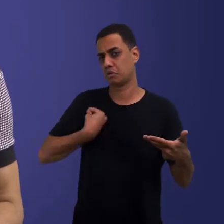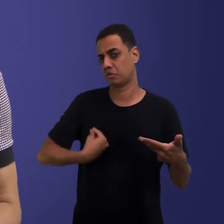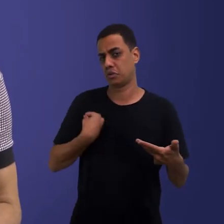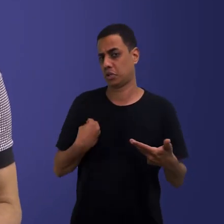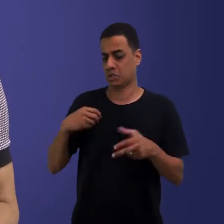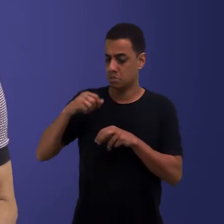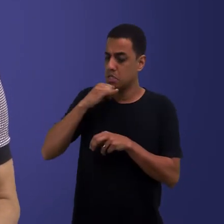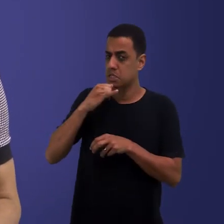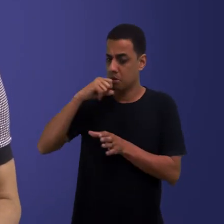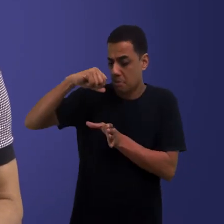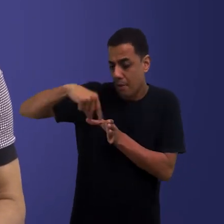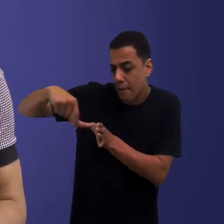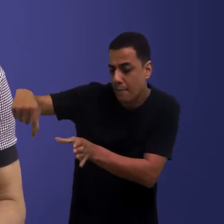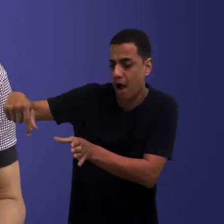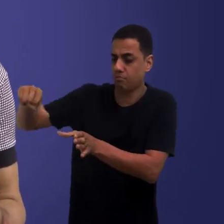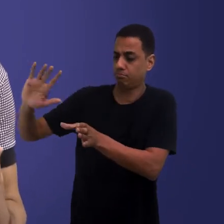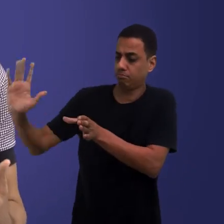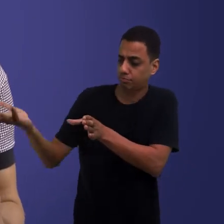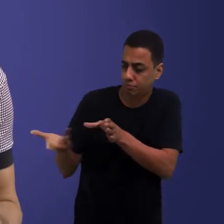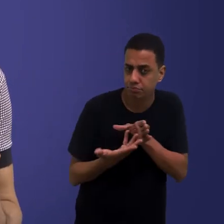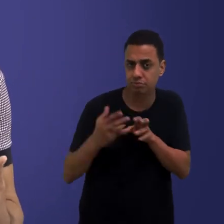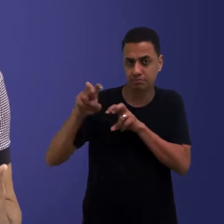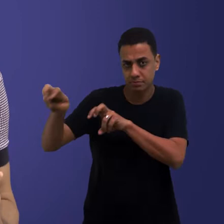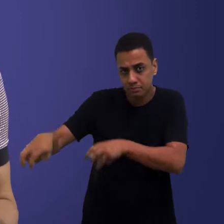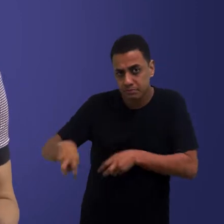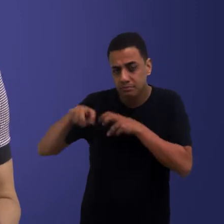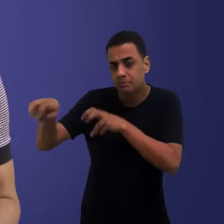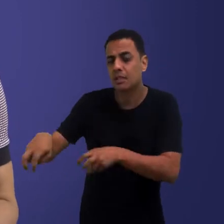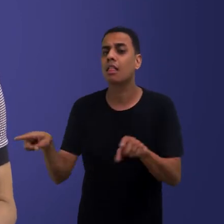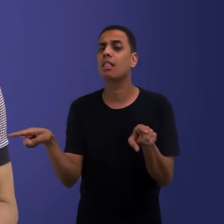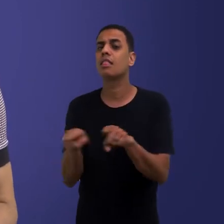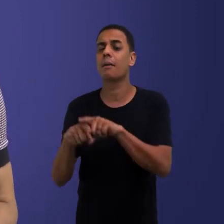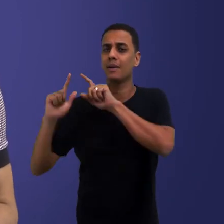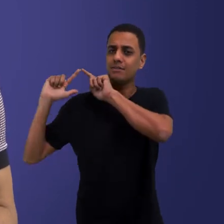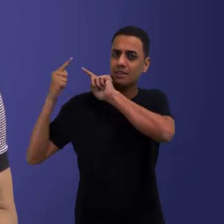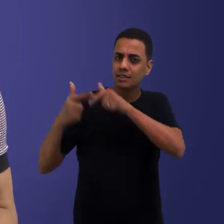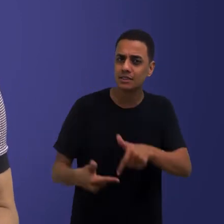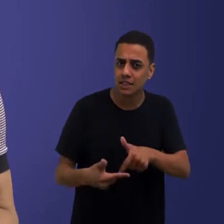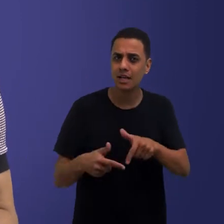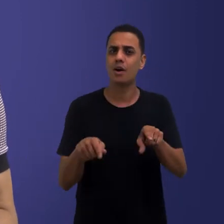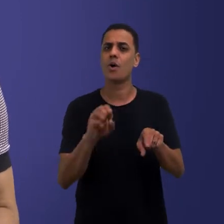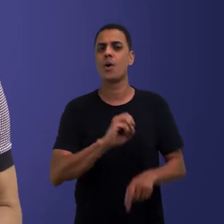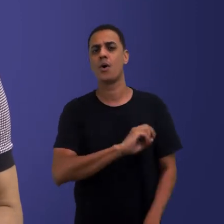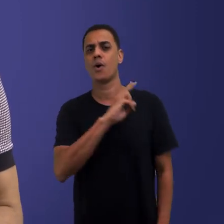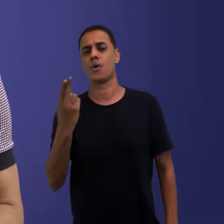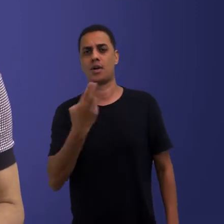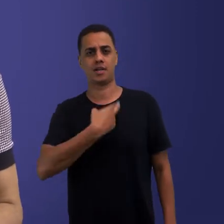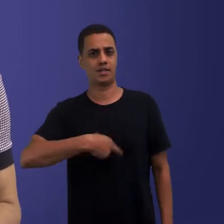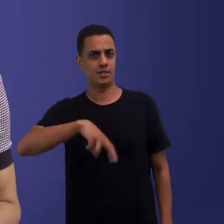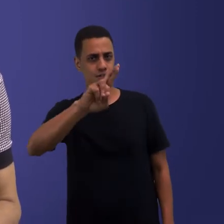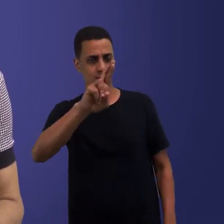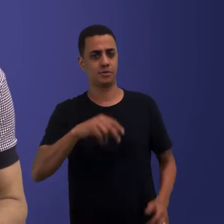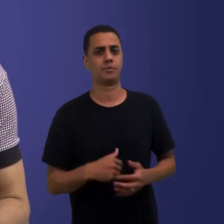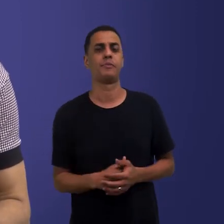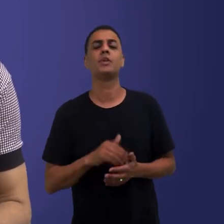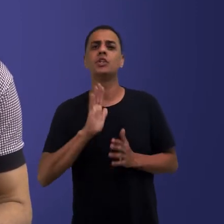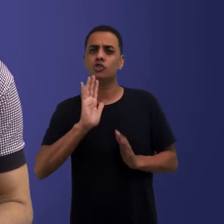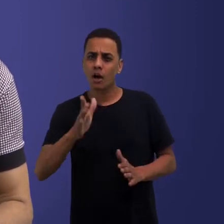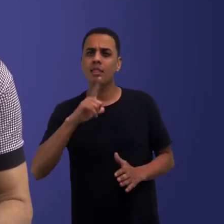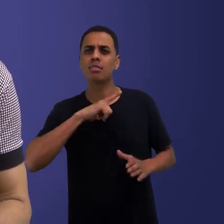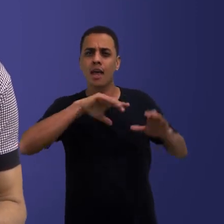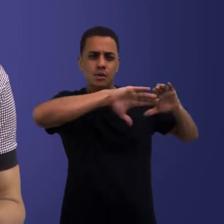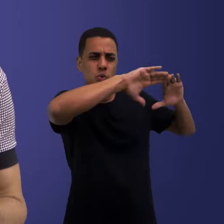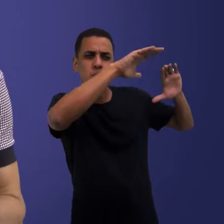resolver questões práticas do dia a dia, plantio, colheita, seja como parte de suas tradições e ritos